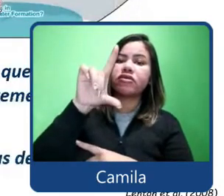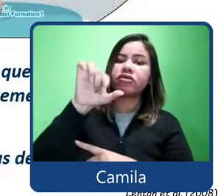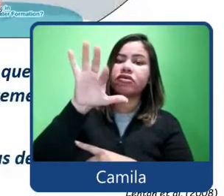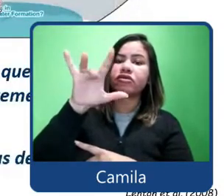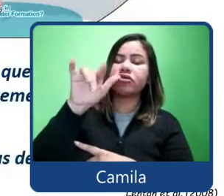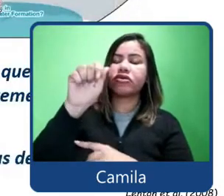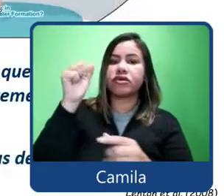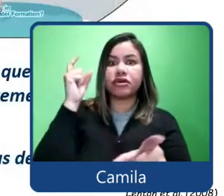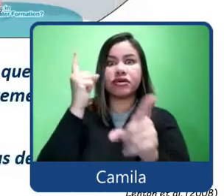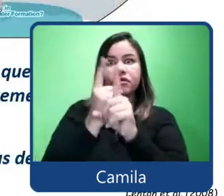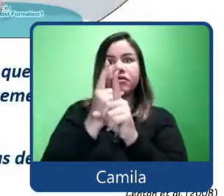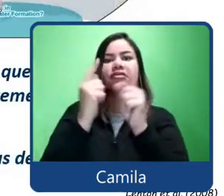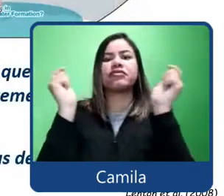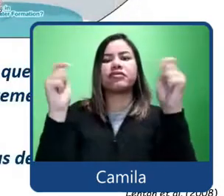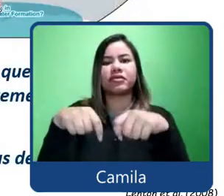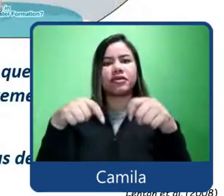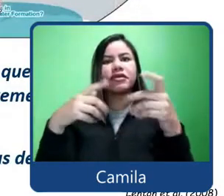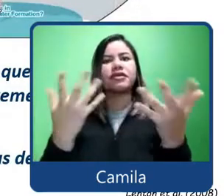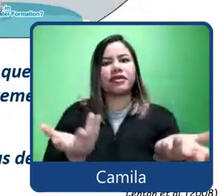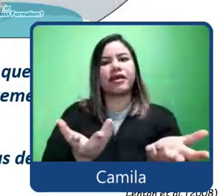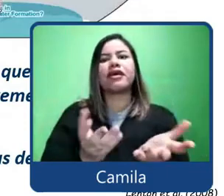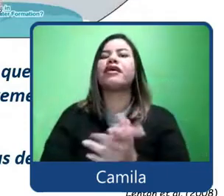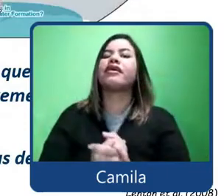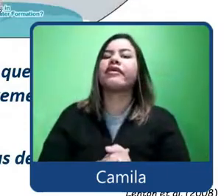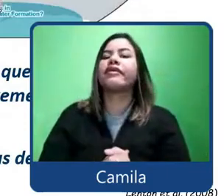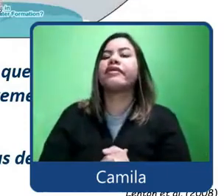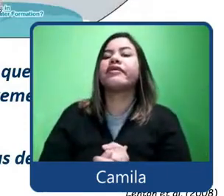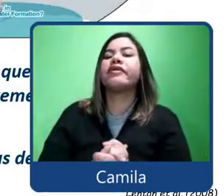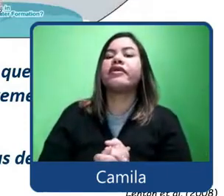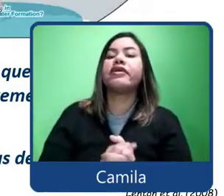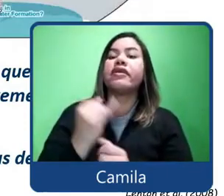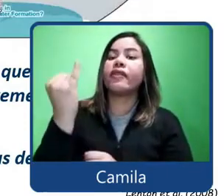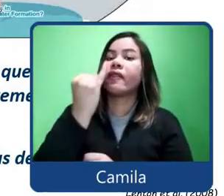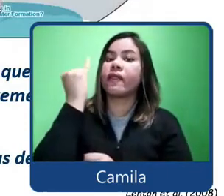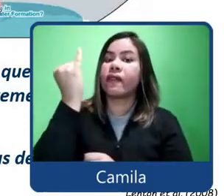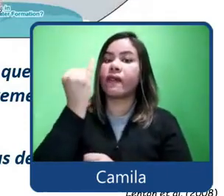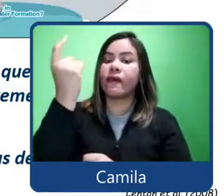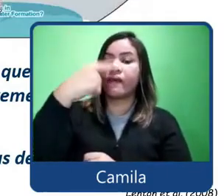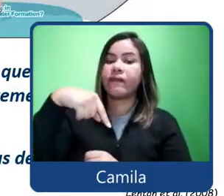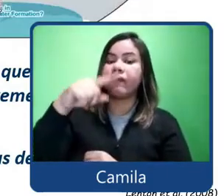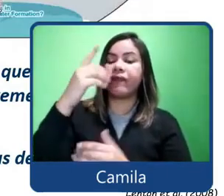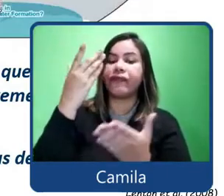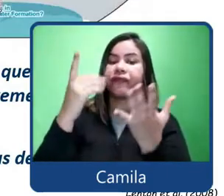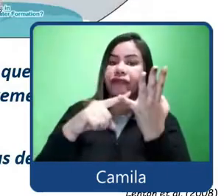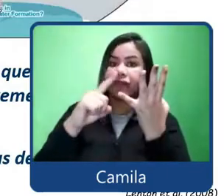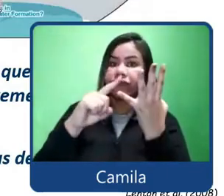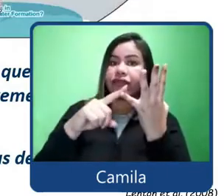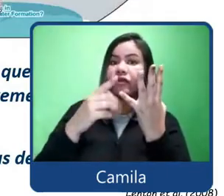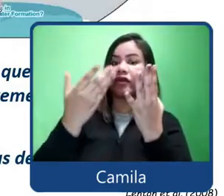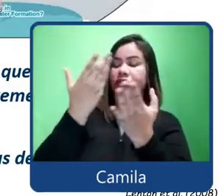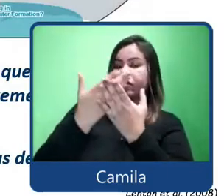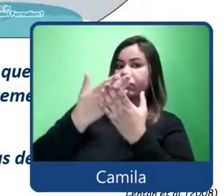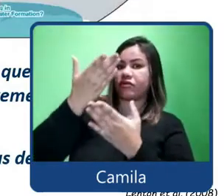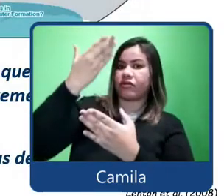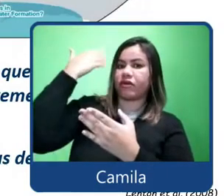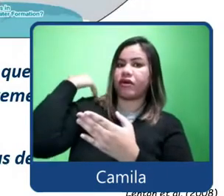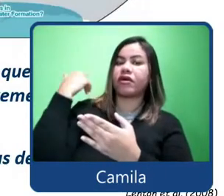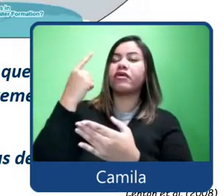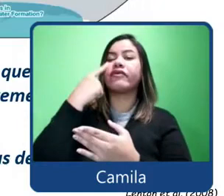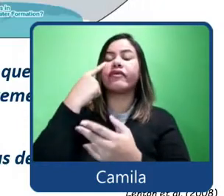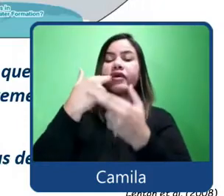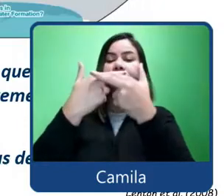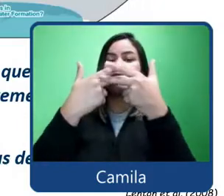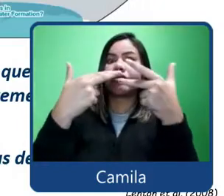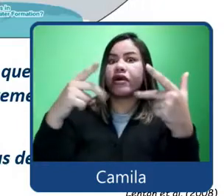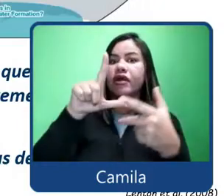fim, é muito importante estudar os climas do passado porque eles permitem investigar diversos limiares críticos do sistema climático. Ora,